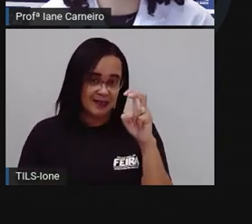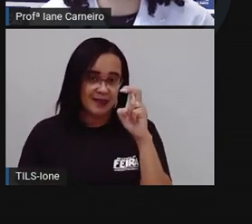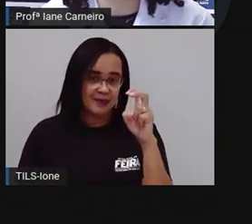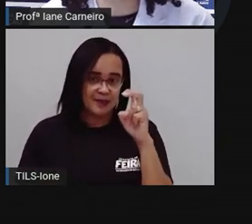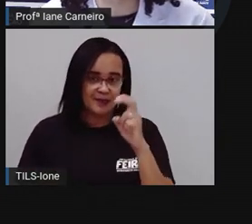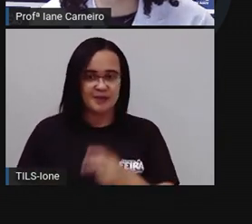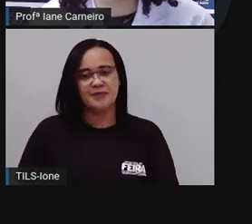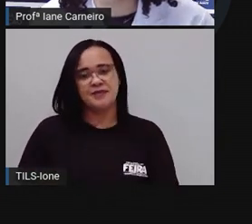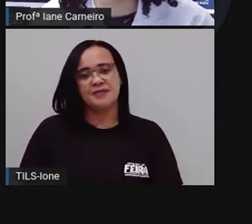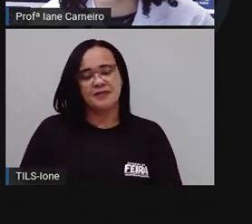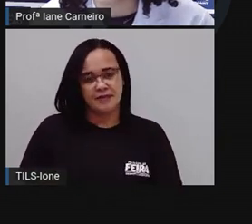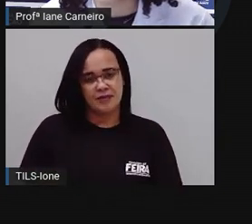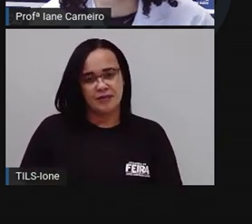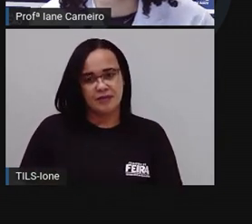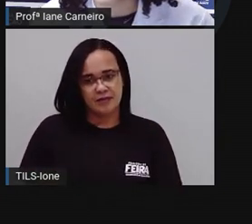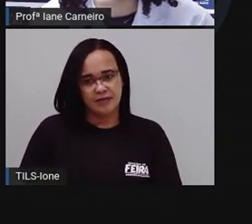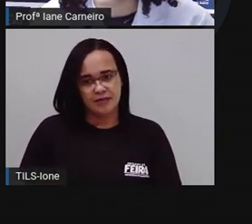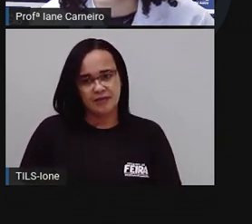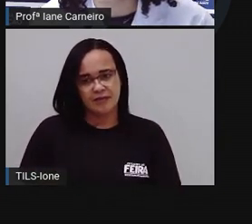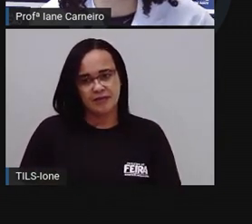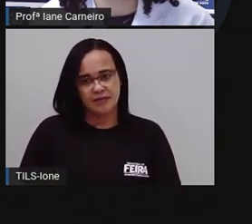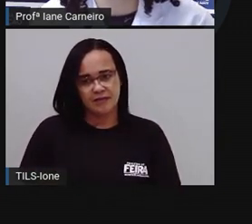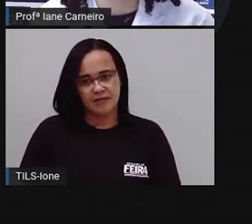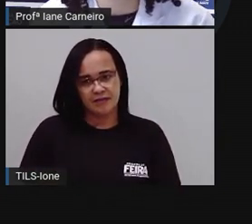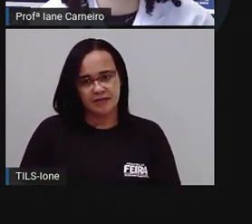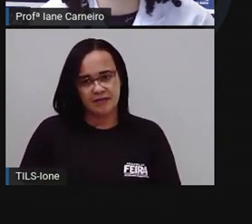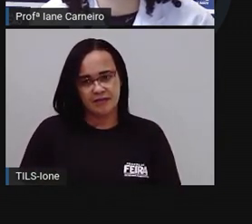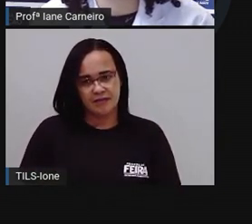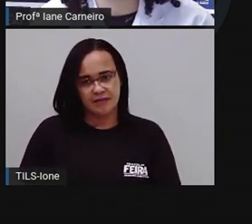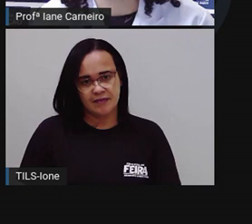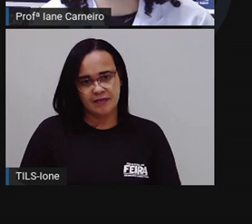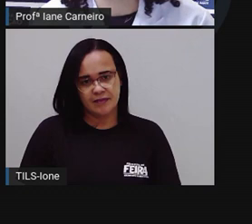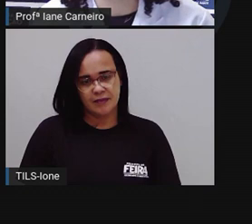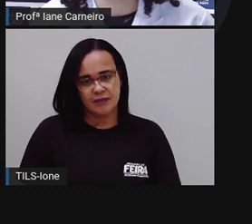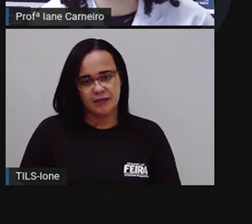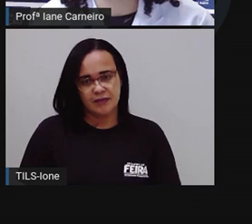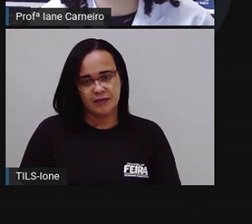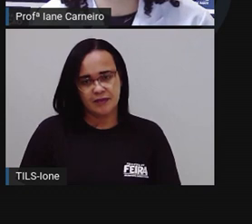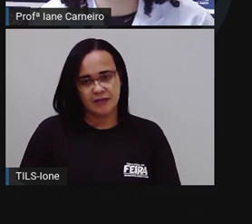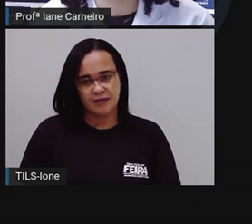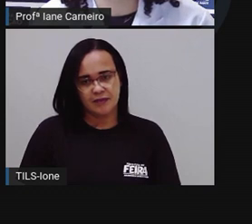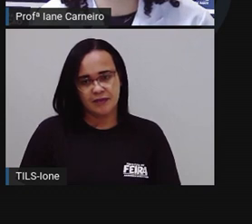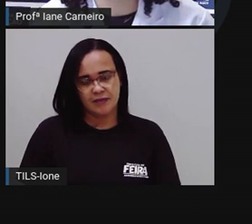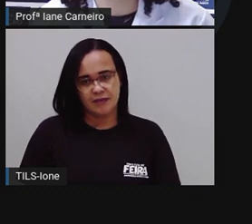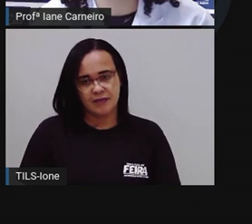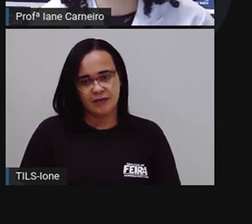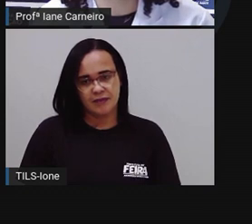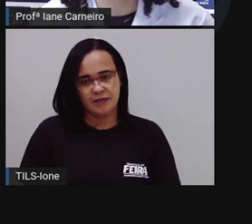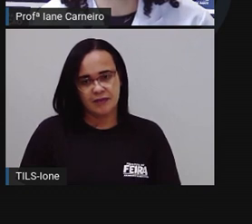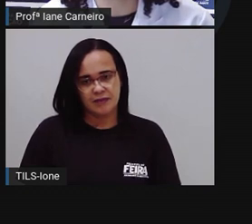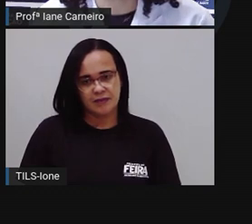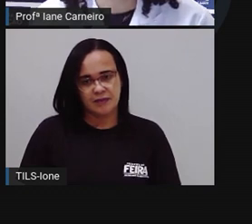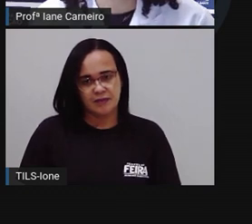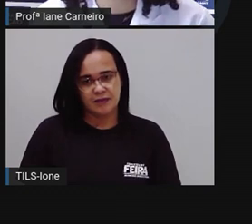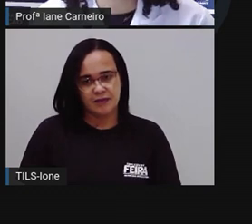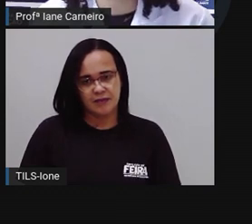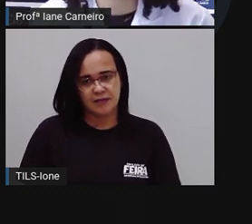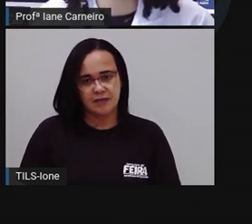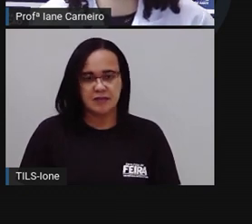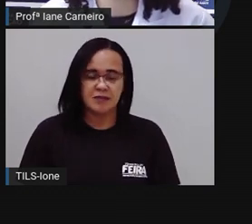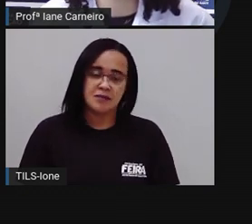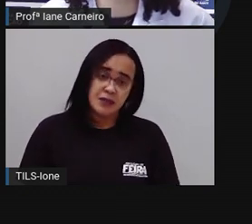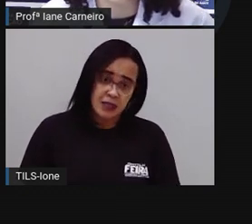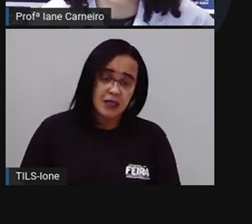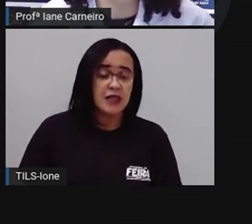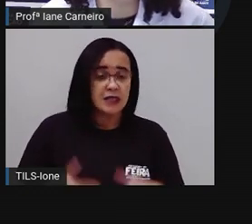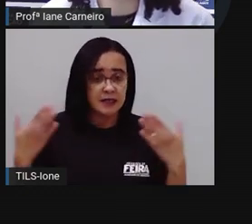né? A Pró botou litro de novo aqui, ó. Eita. A Pró vai corrigir. Pronto. Então, se a